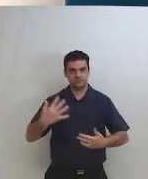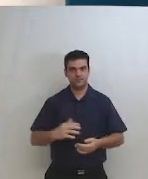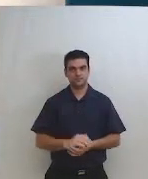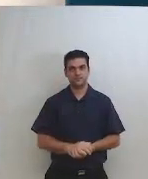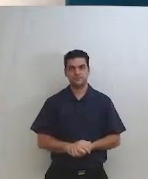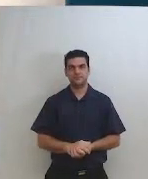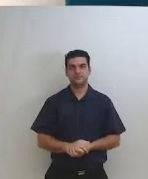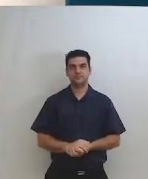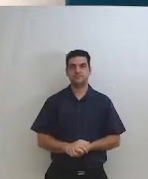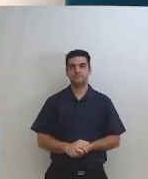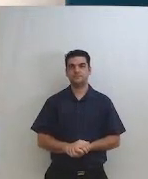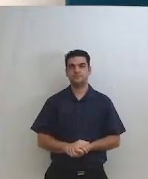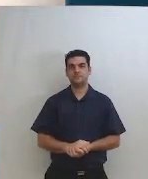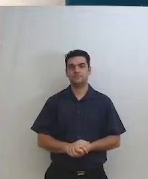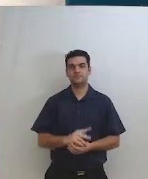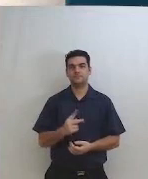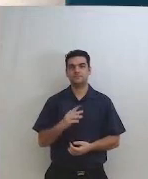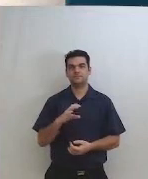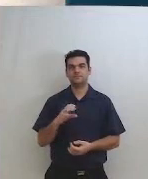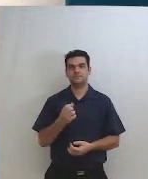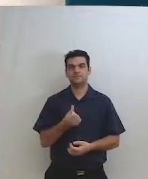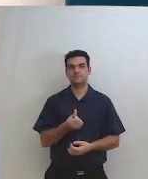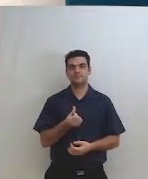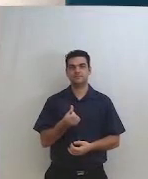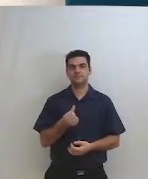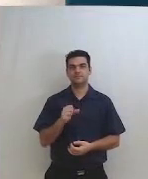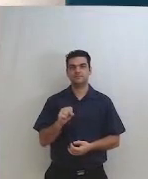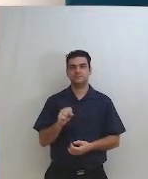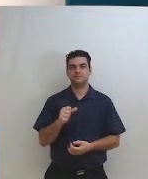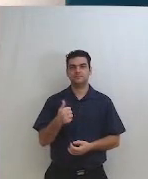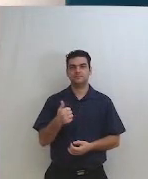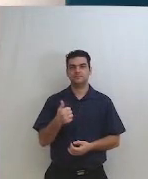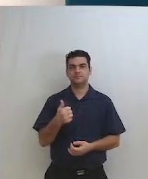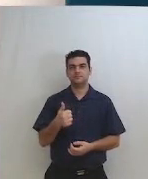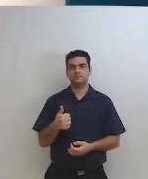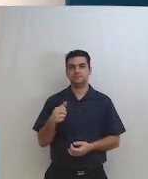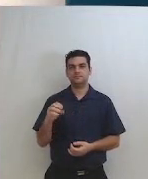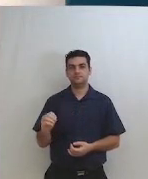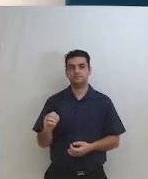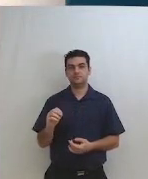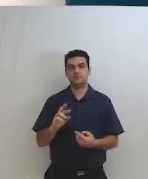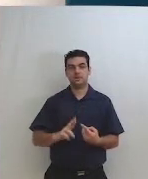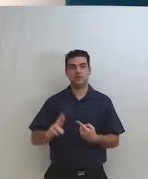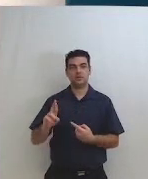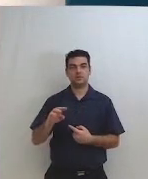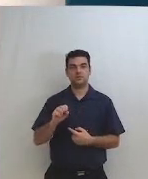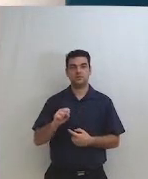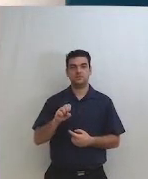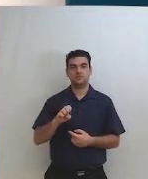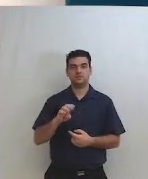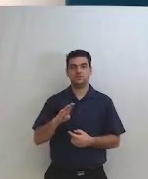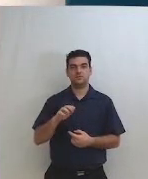habeas corpus 668-110, relatoria do ministro Sebastião Reis.